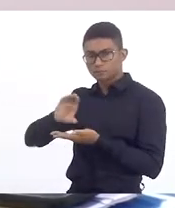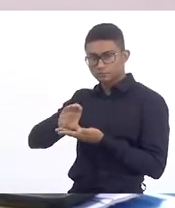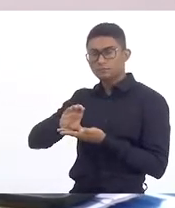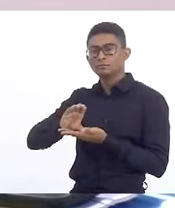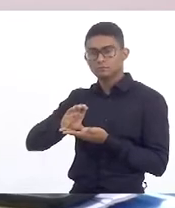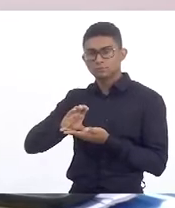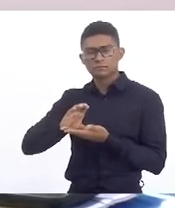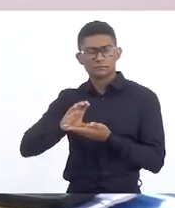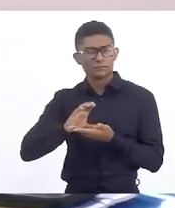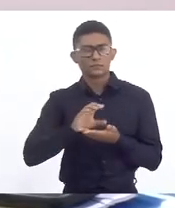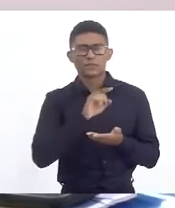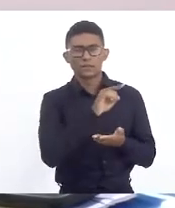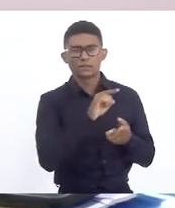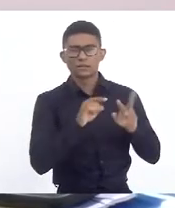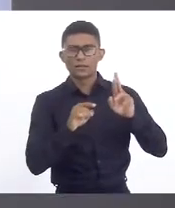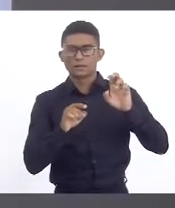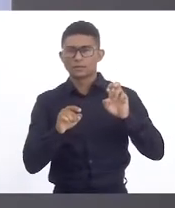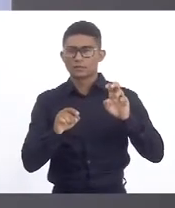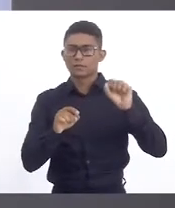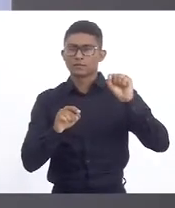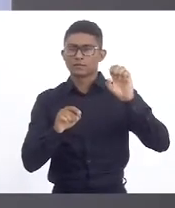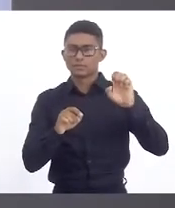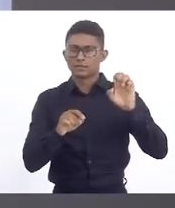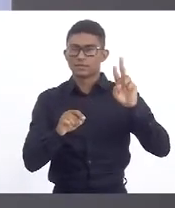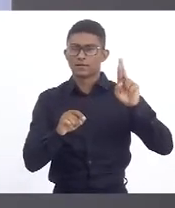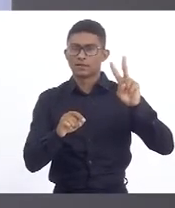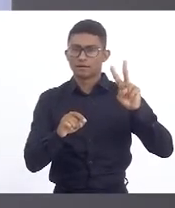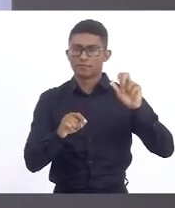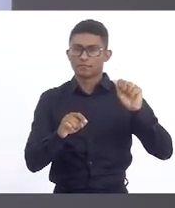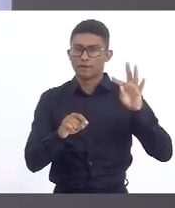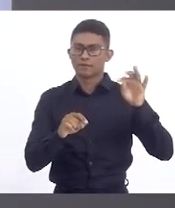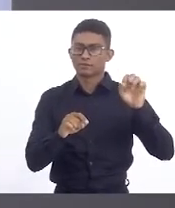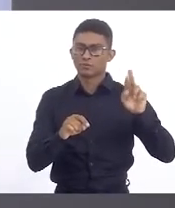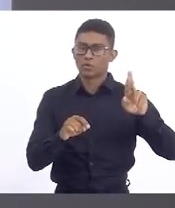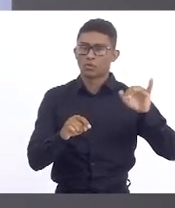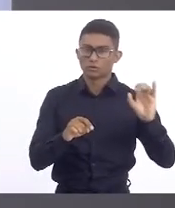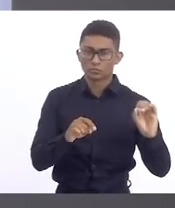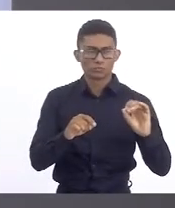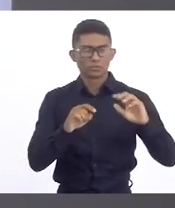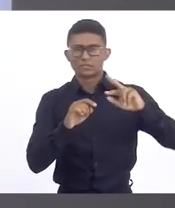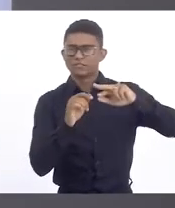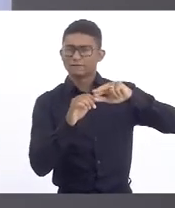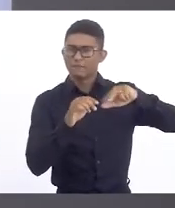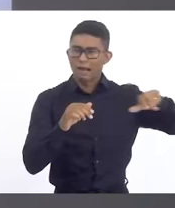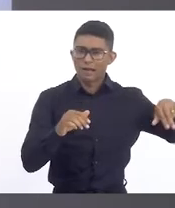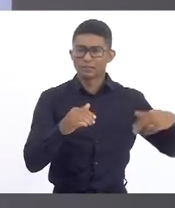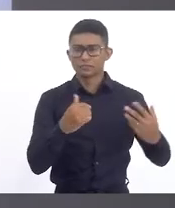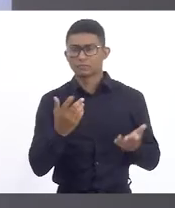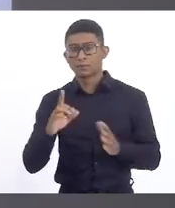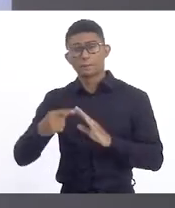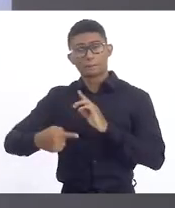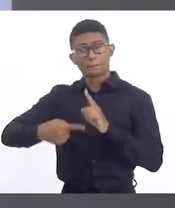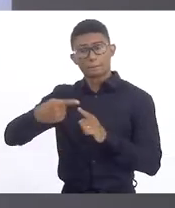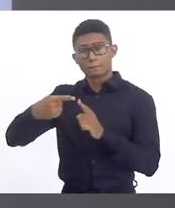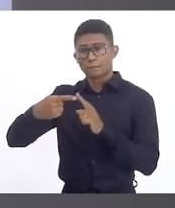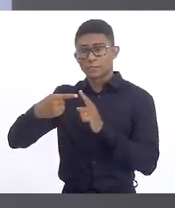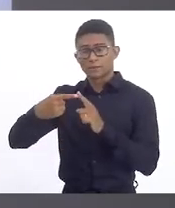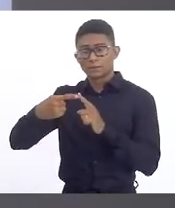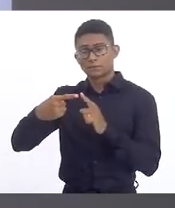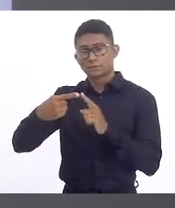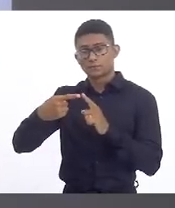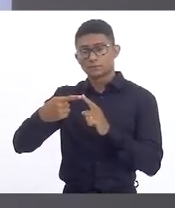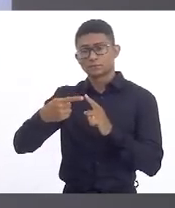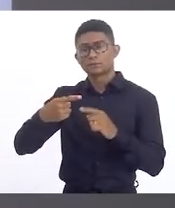subedutora, reservatório, booster e tronco distribuidor. Essa era a primeira fase. Nós fizemos,